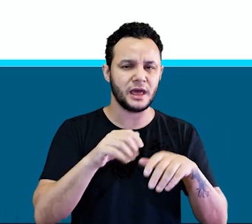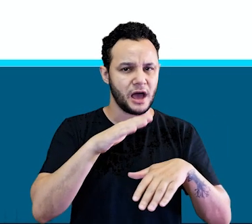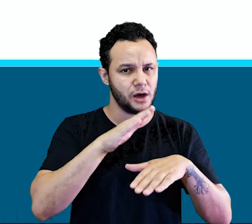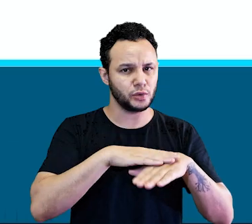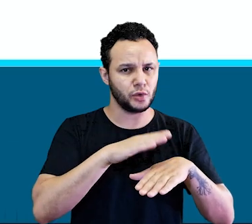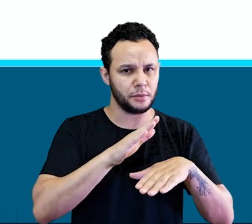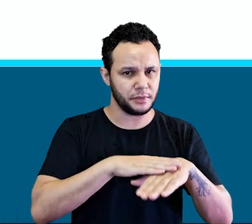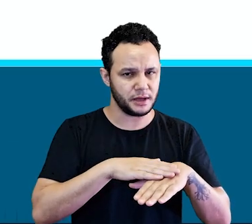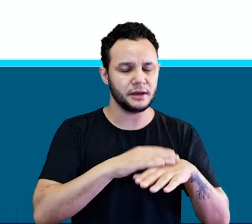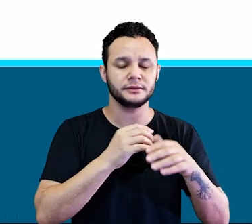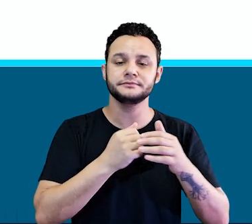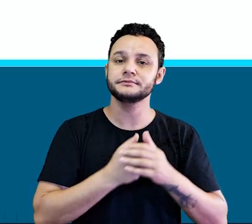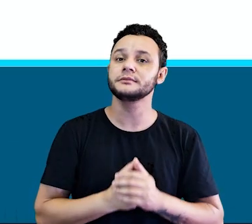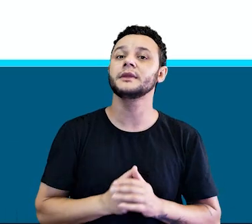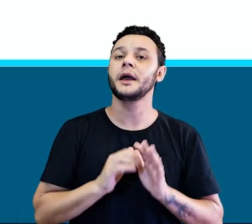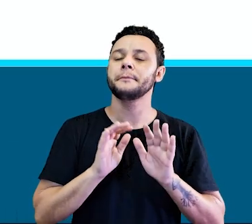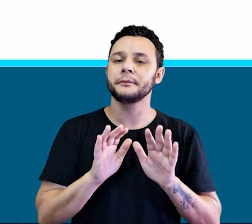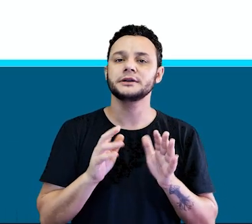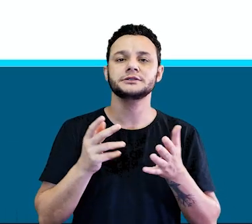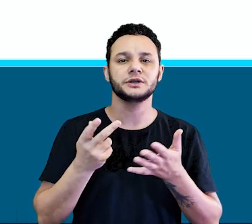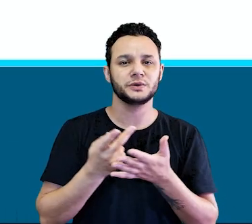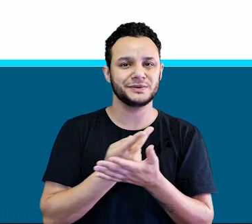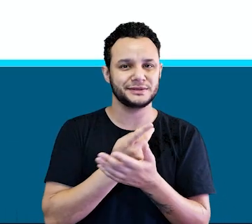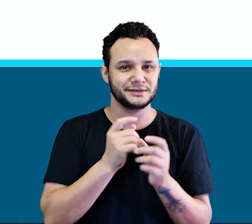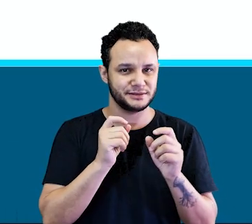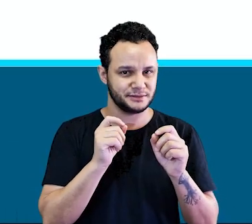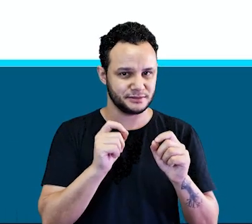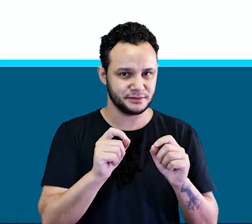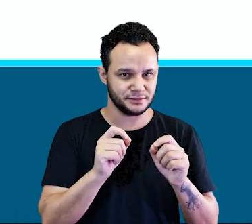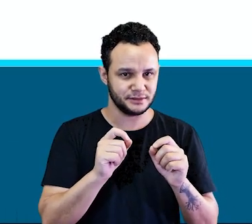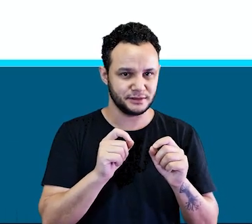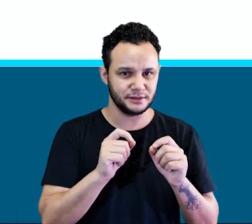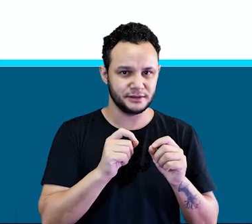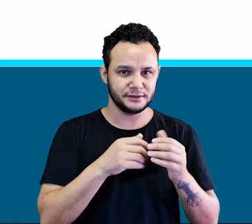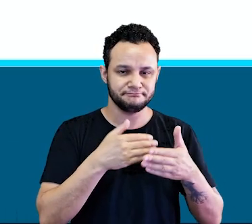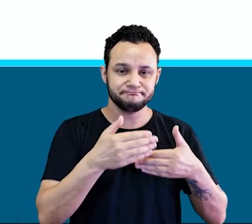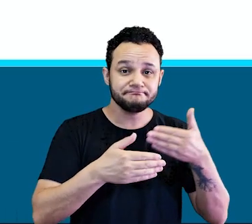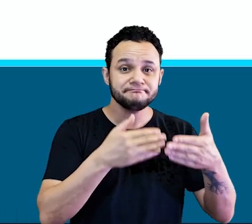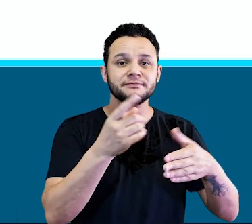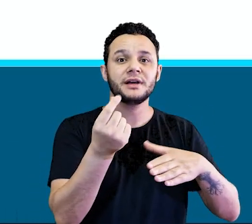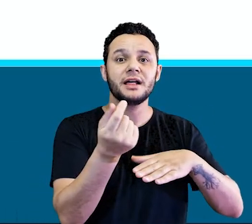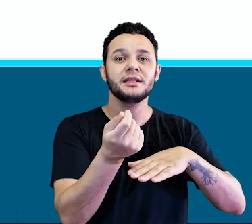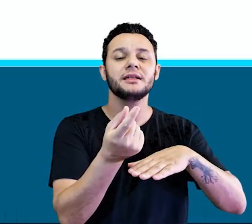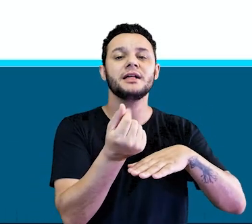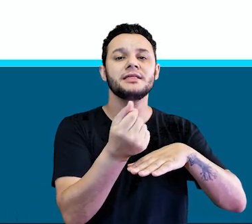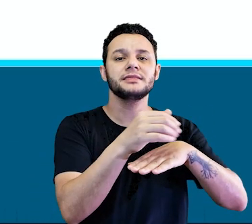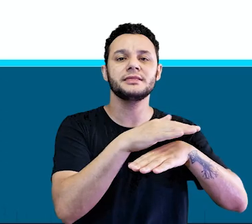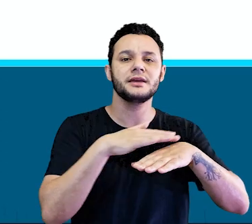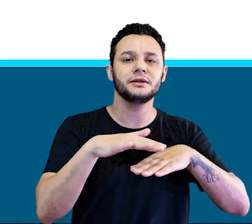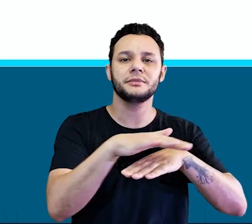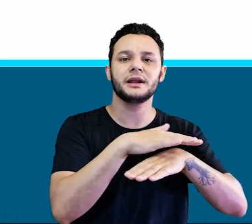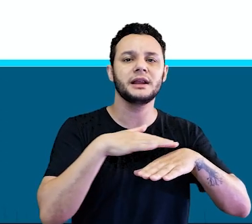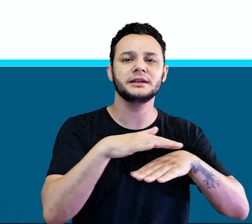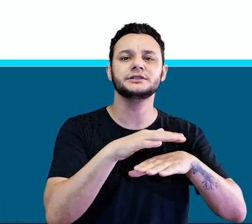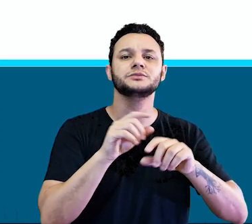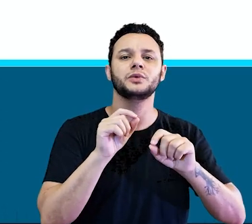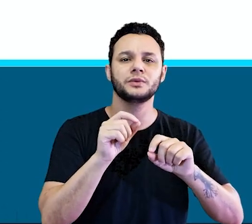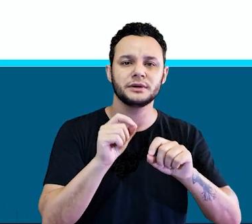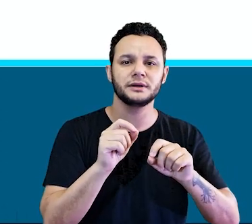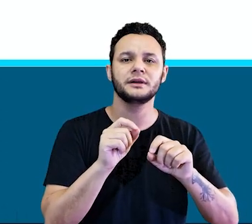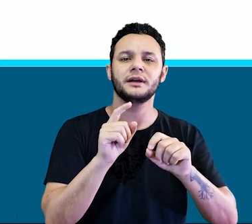da democracia e da autonomia, ao mesmo tempo que eu tenho isso, eu também tenho o avanço do neoliberalismo, que